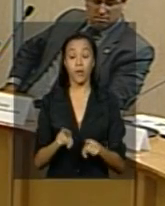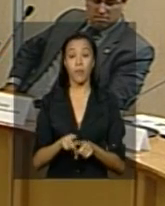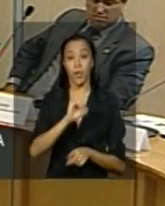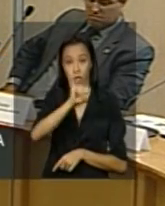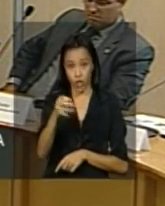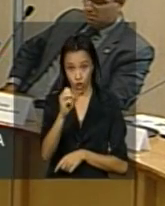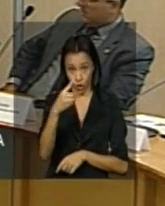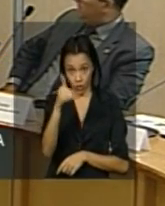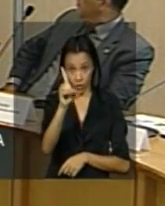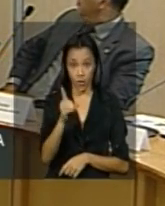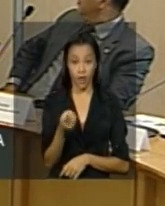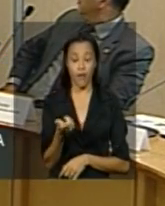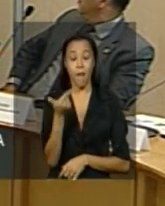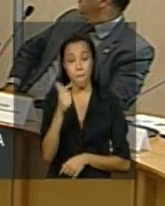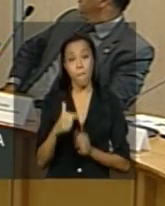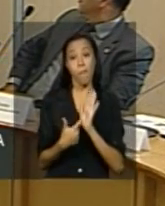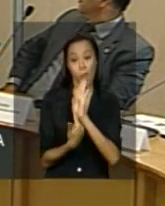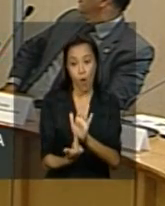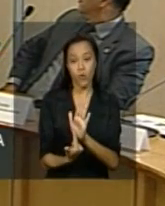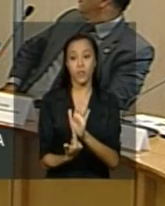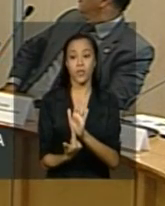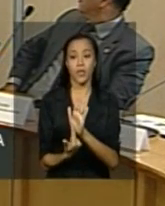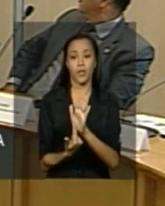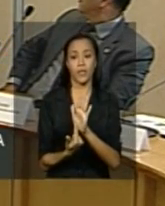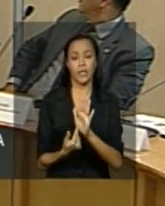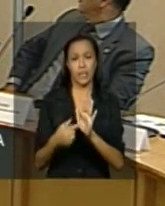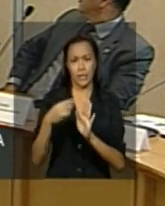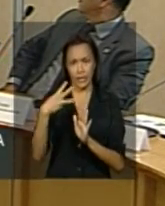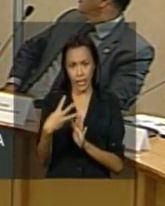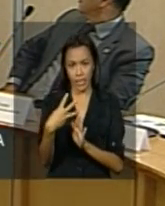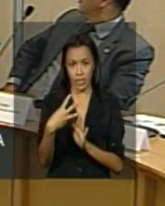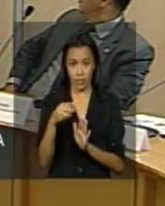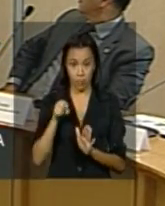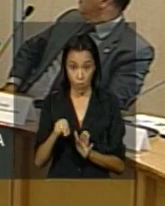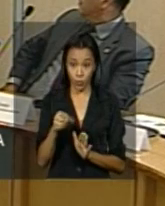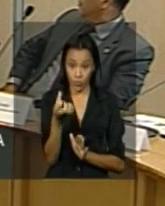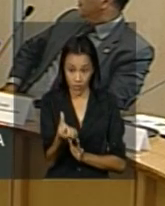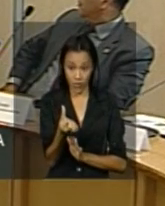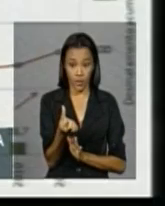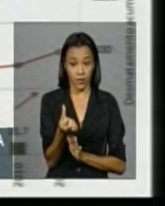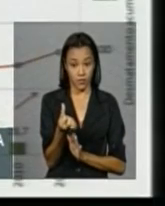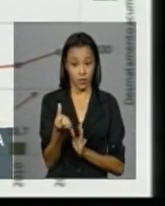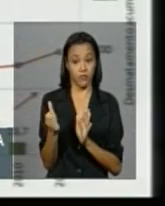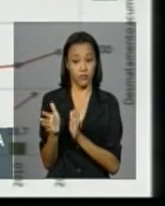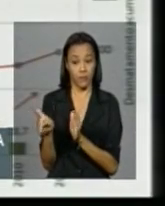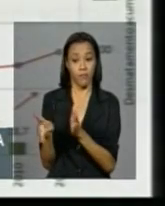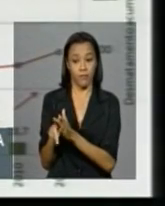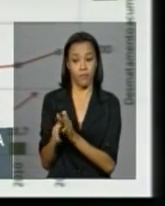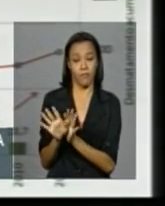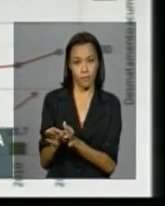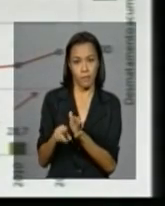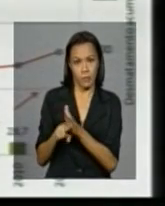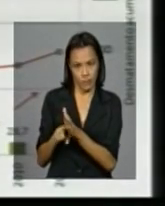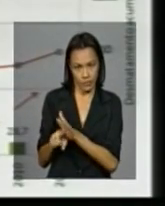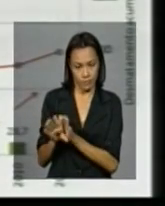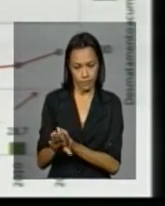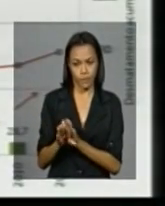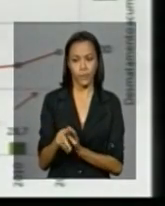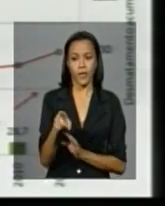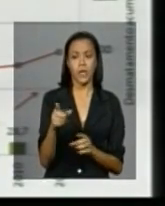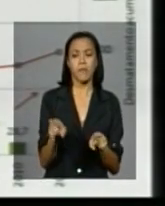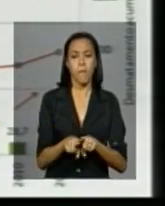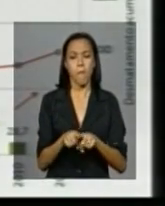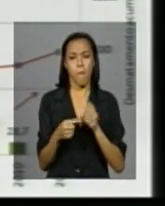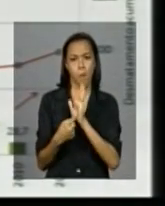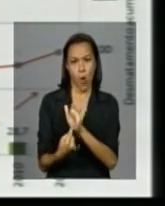Porfírio que apresenta chegou em 3.6 km qu is é dado prótese não é det iso é prótese tá e apresenta